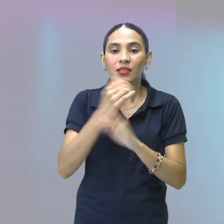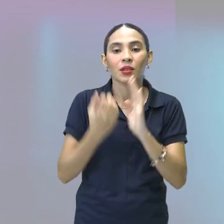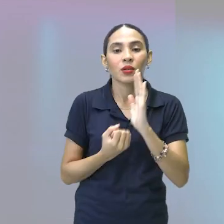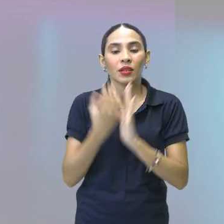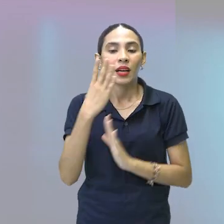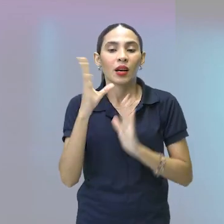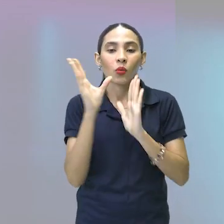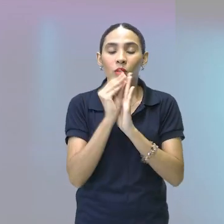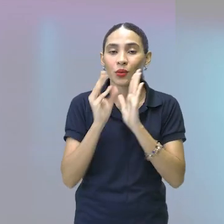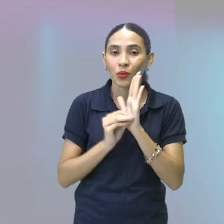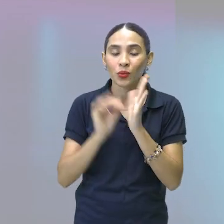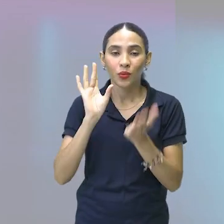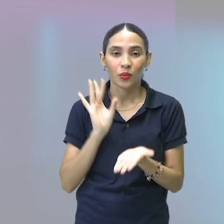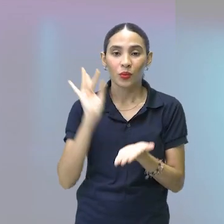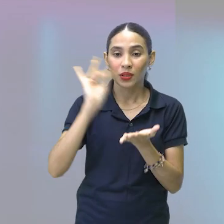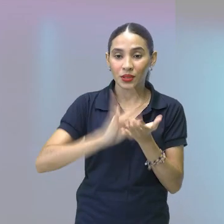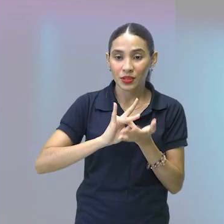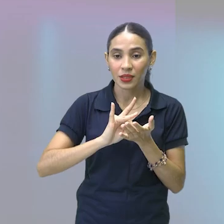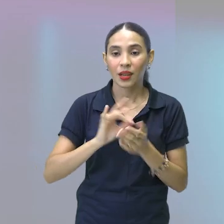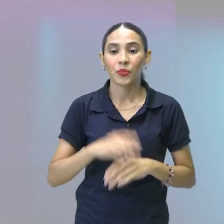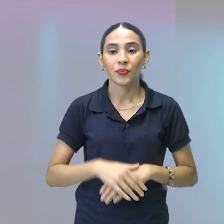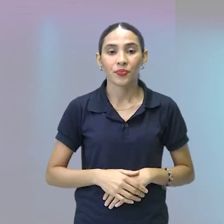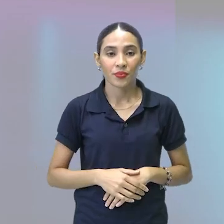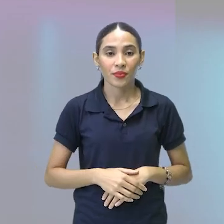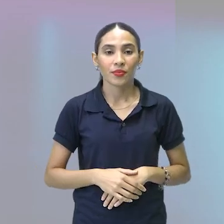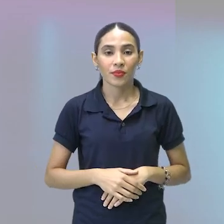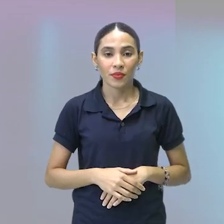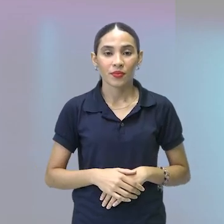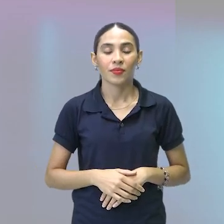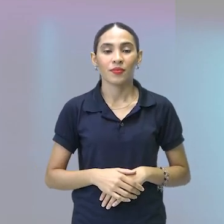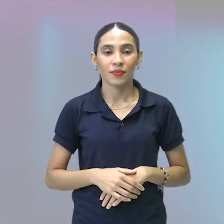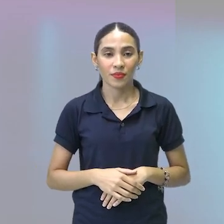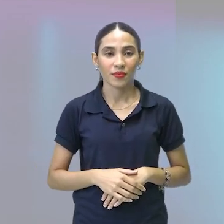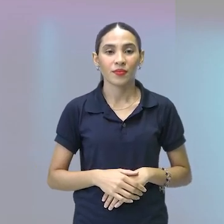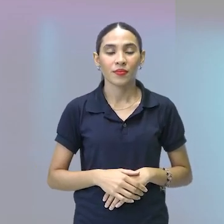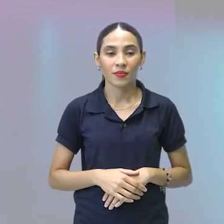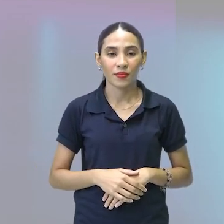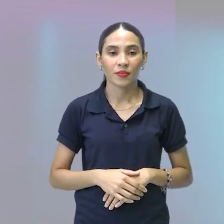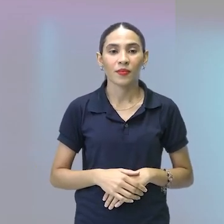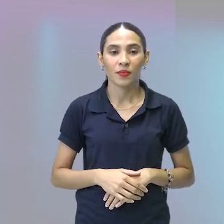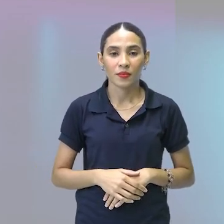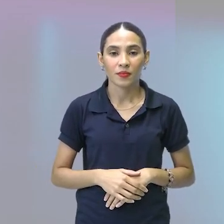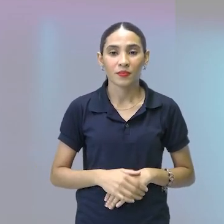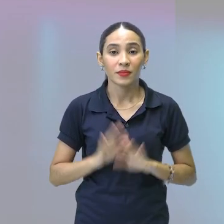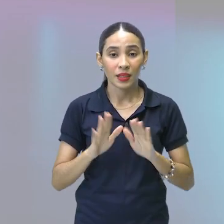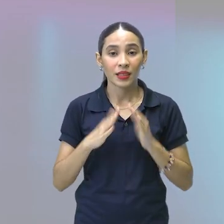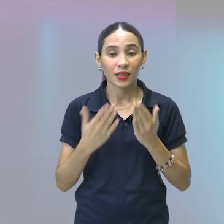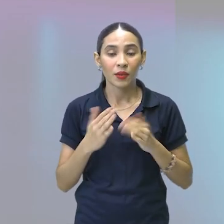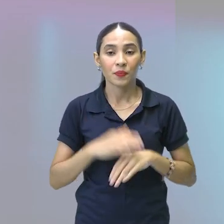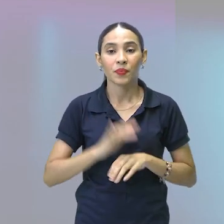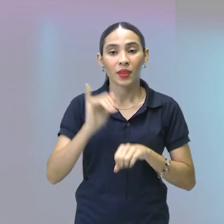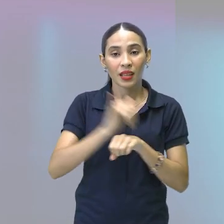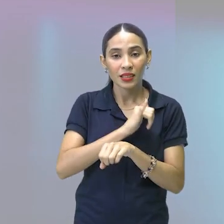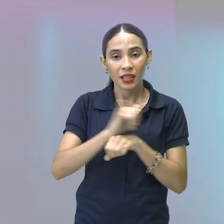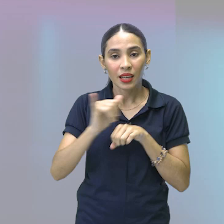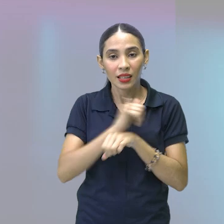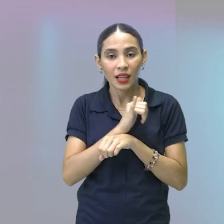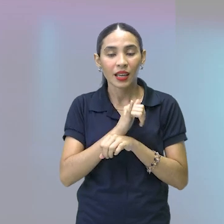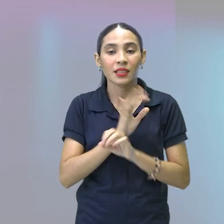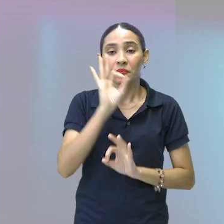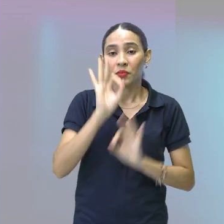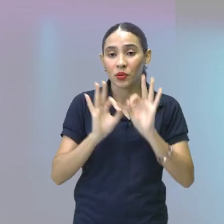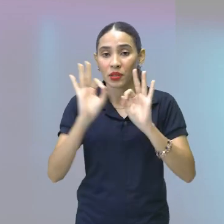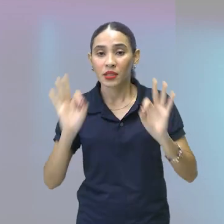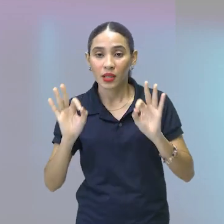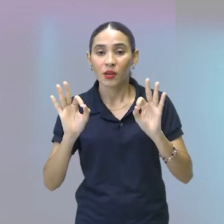recursos para criar conteúdos original. Então, ferramentas